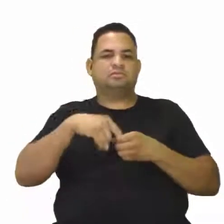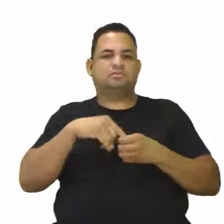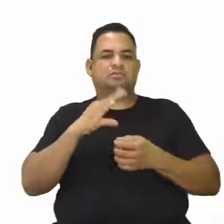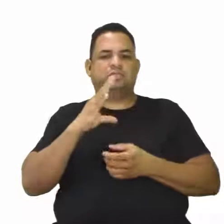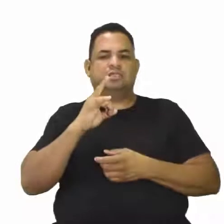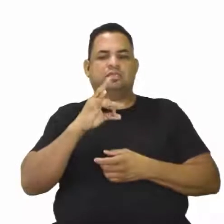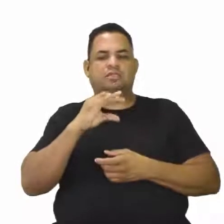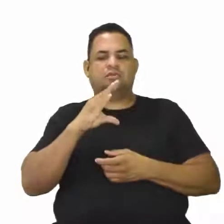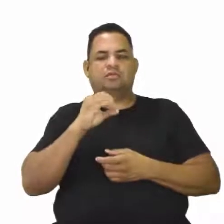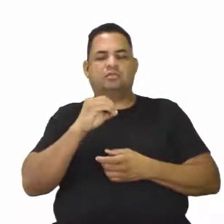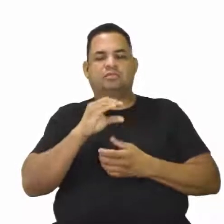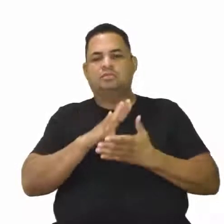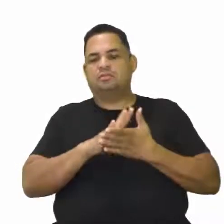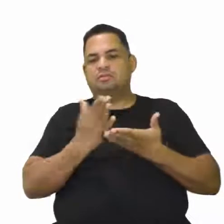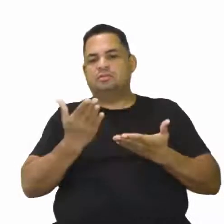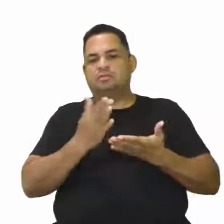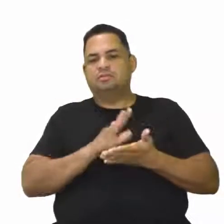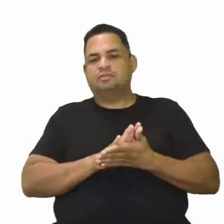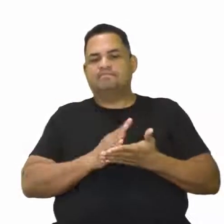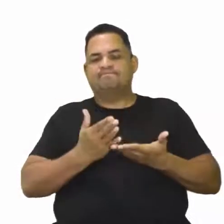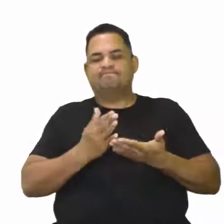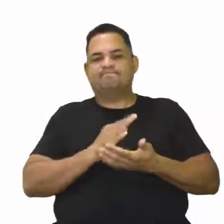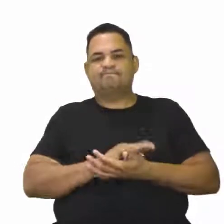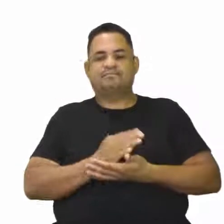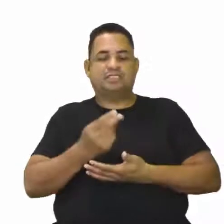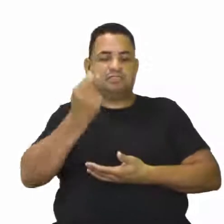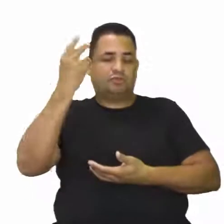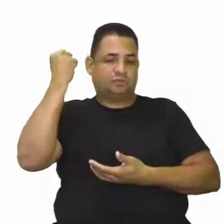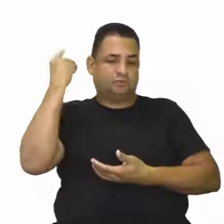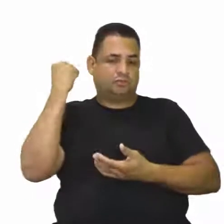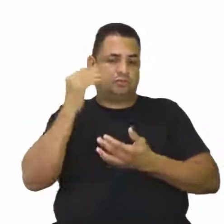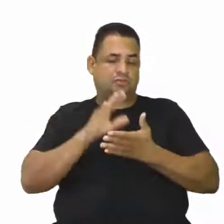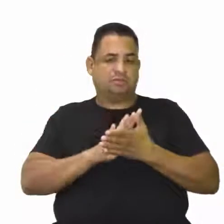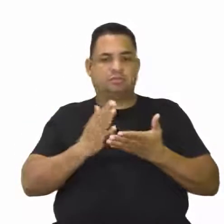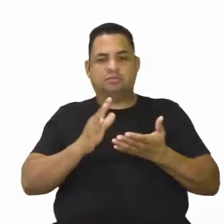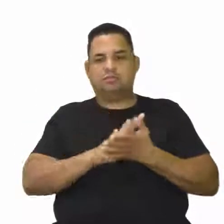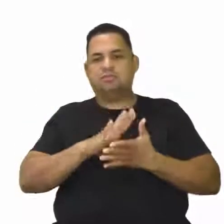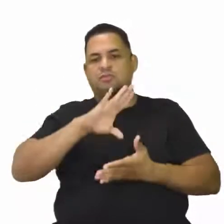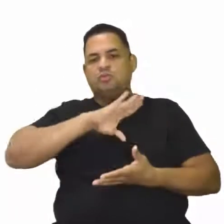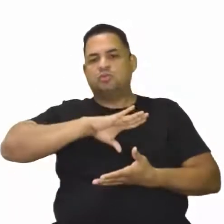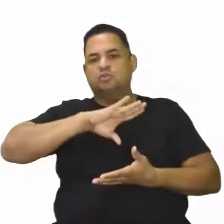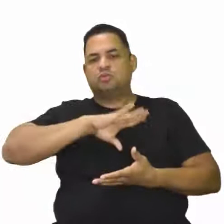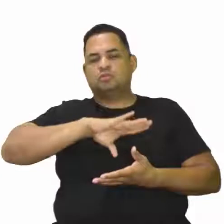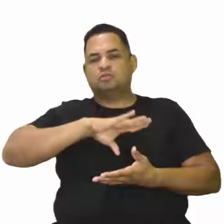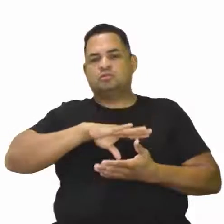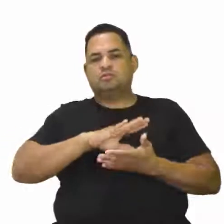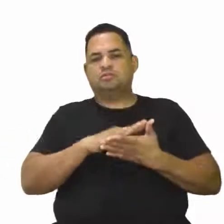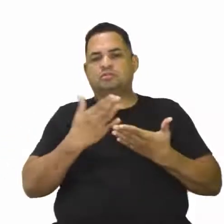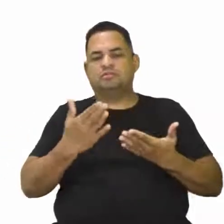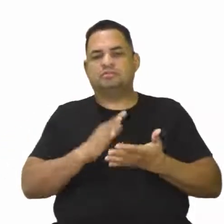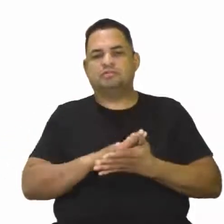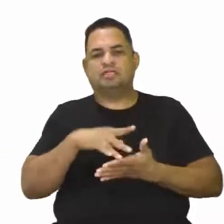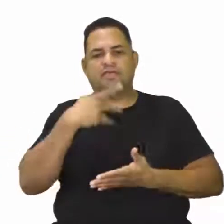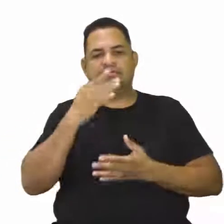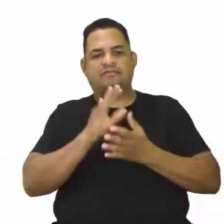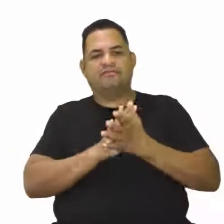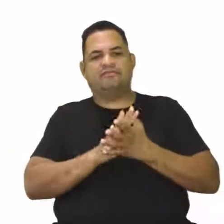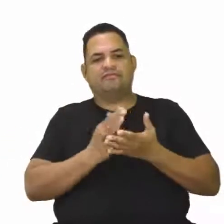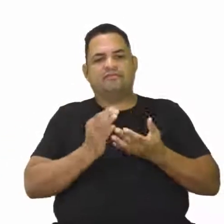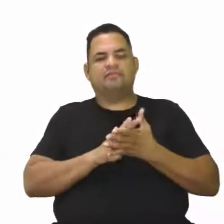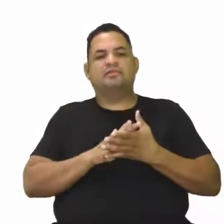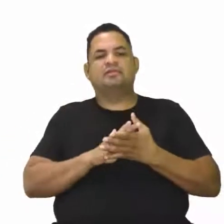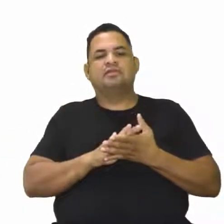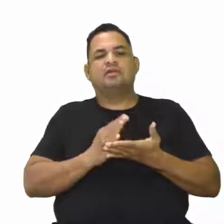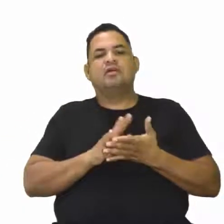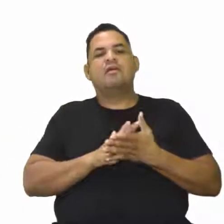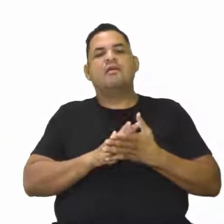gallego português, ou o português mais arcaico de Portugal. E aí ele fala da metodologia que promove